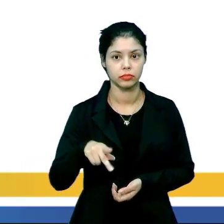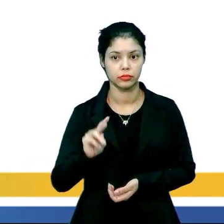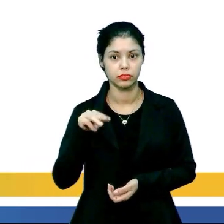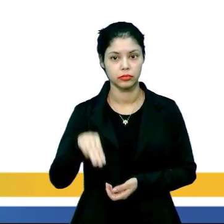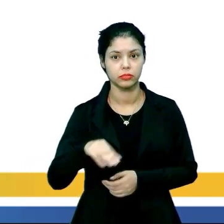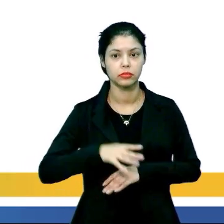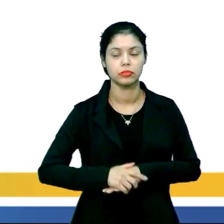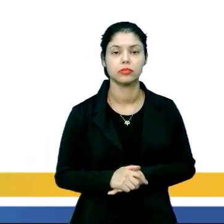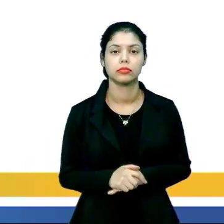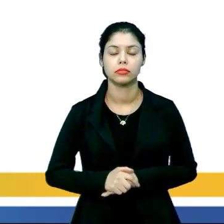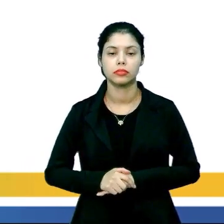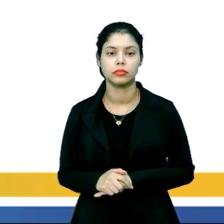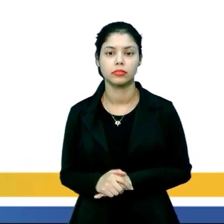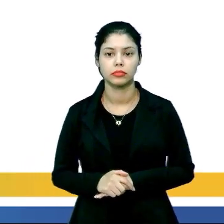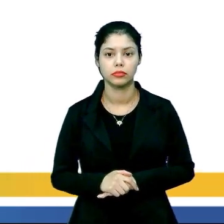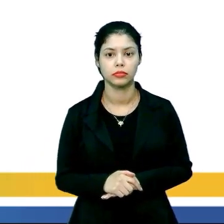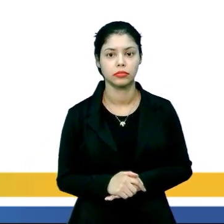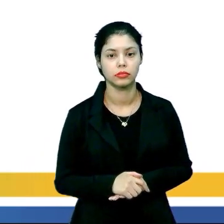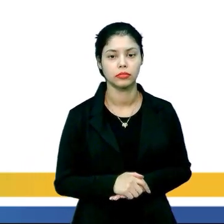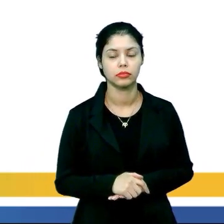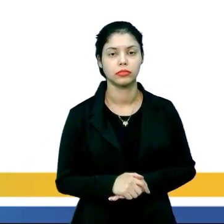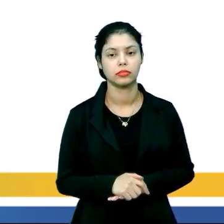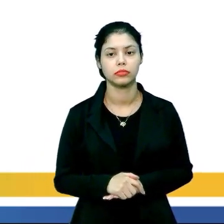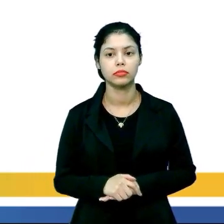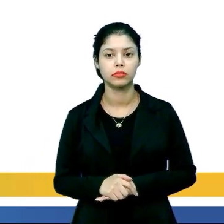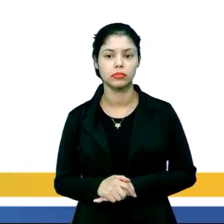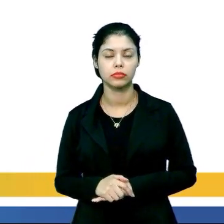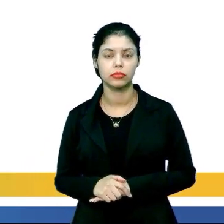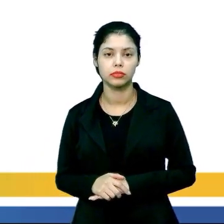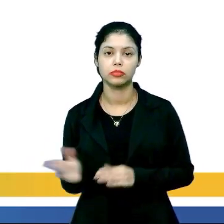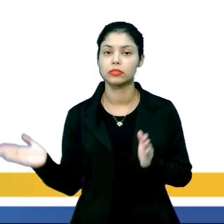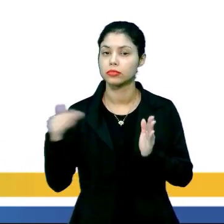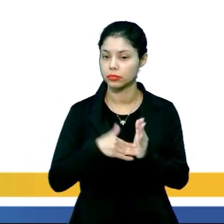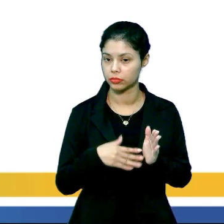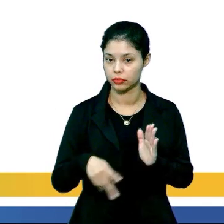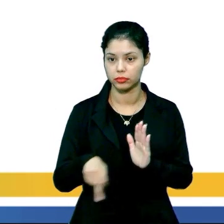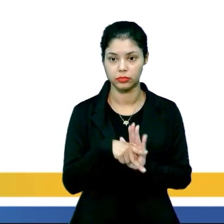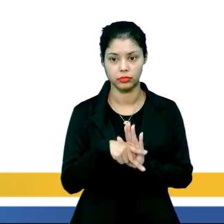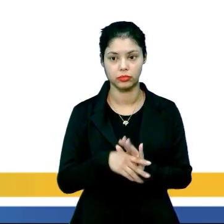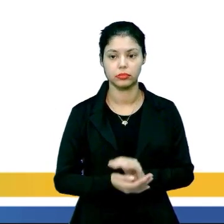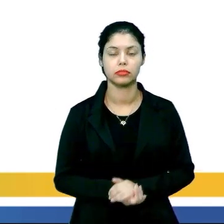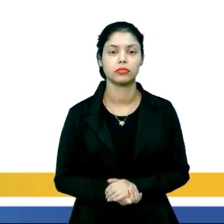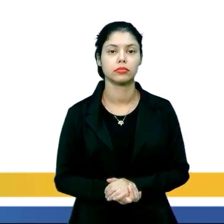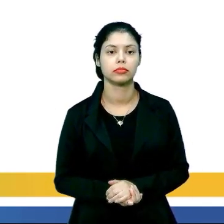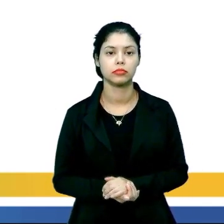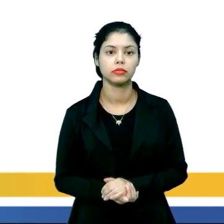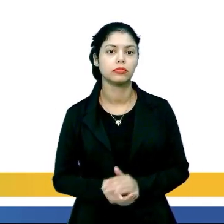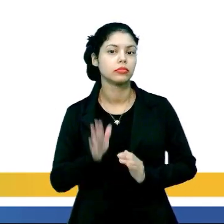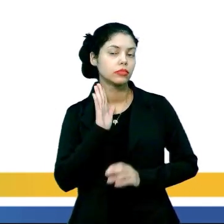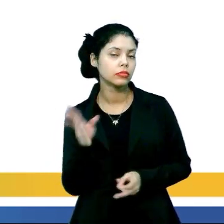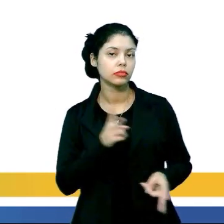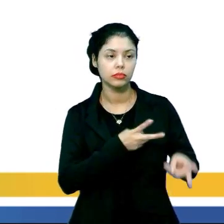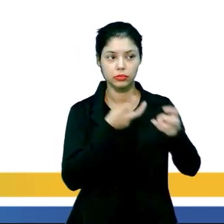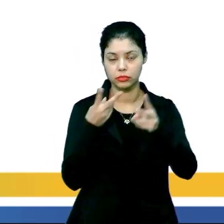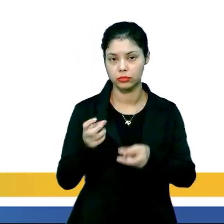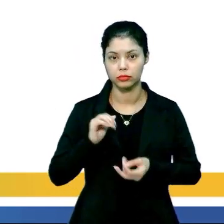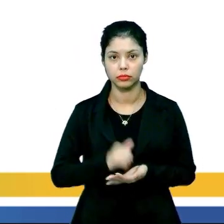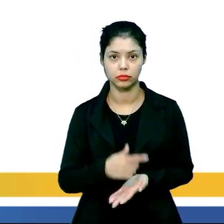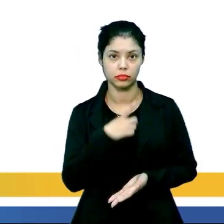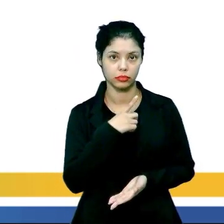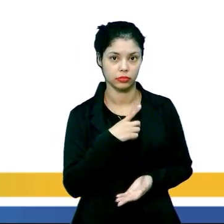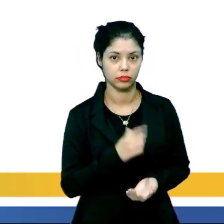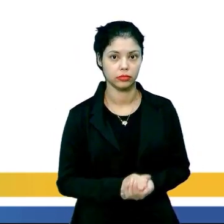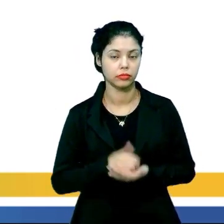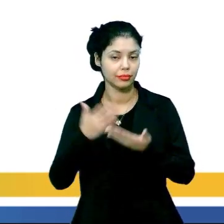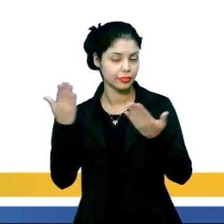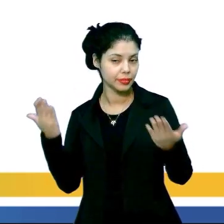combustível suficiente para se deslocar por 200 km no seu destino. Já observando aí, nós